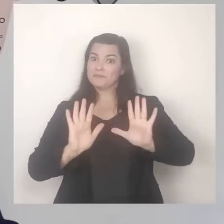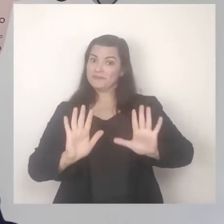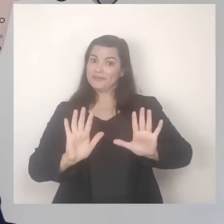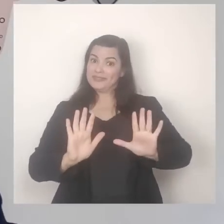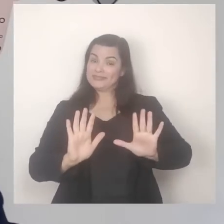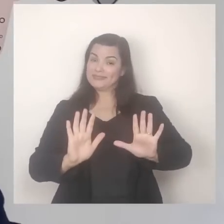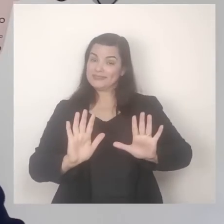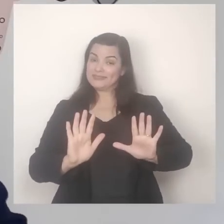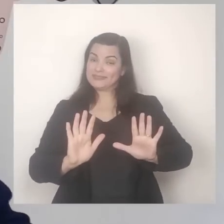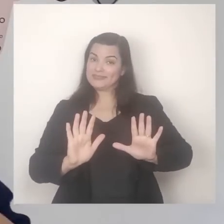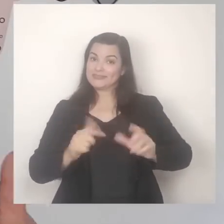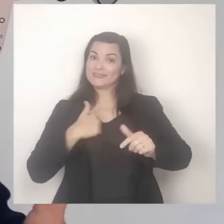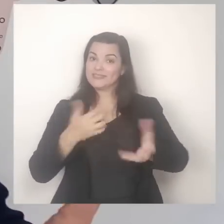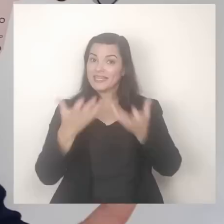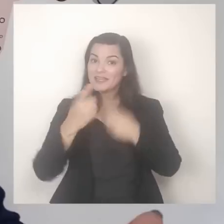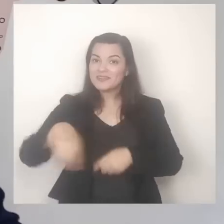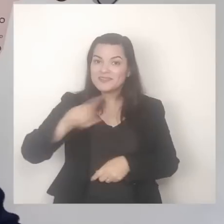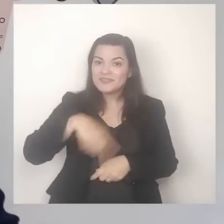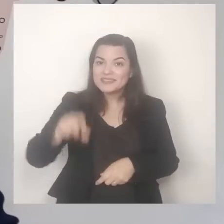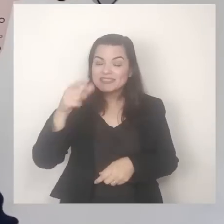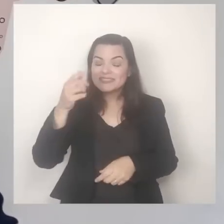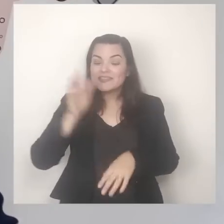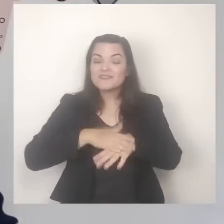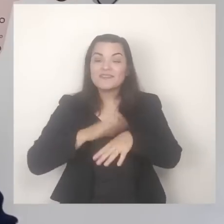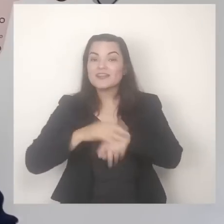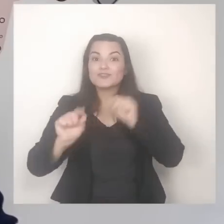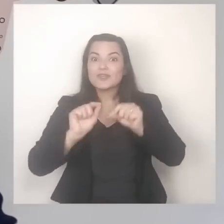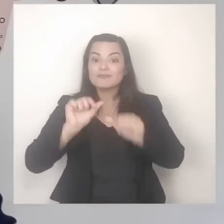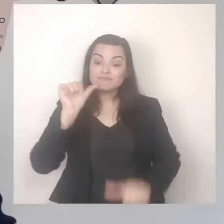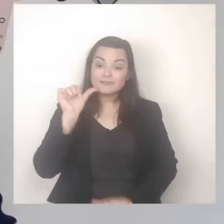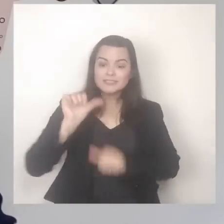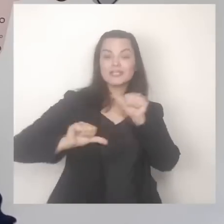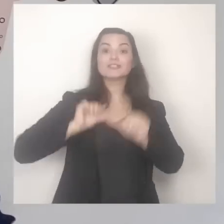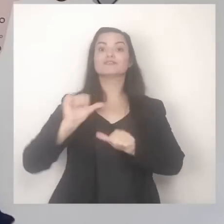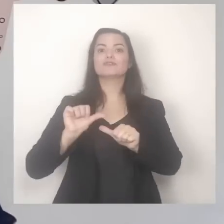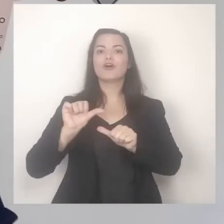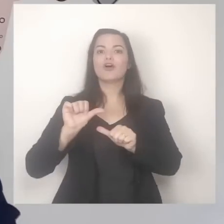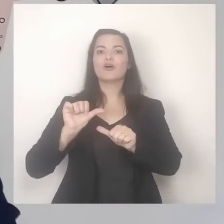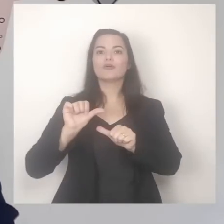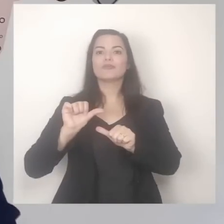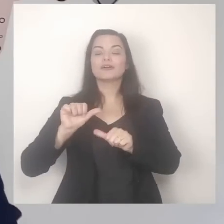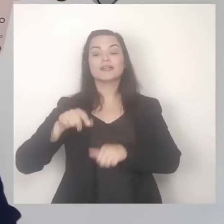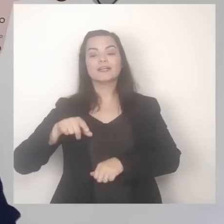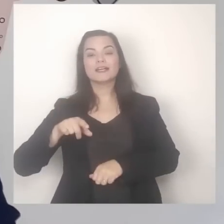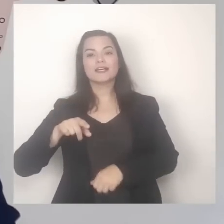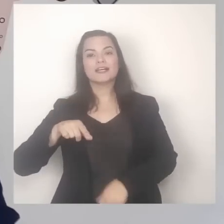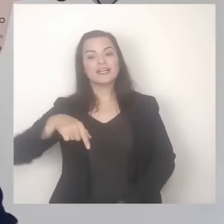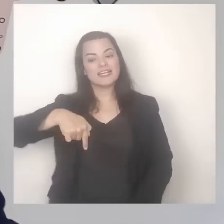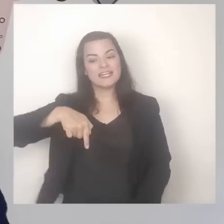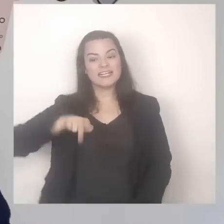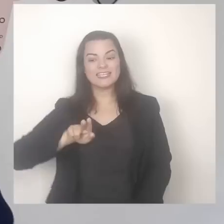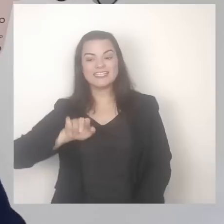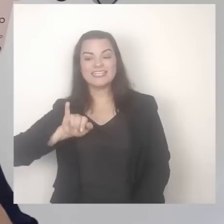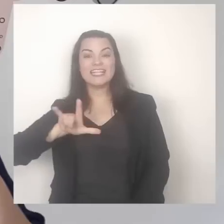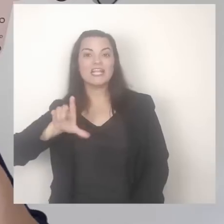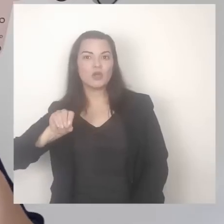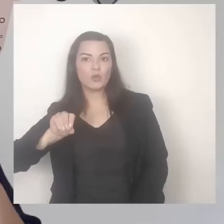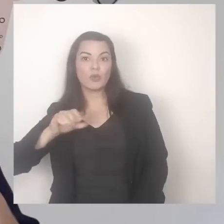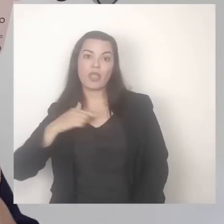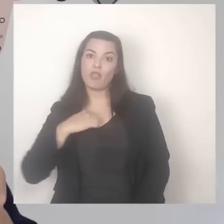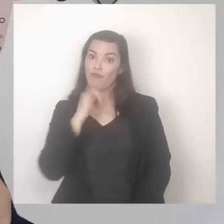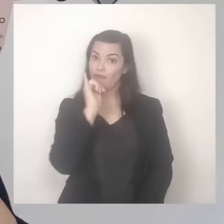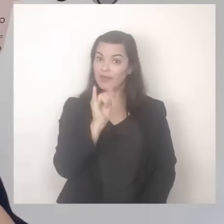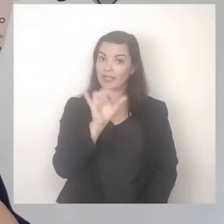Mas eu quero que vocês transformem isso tudo em quilos. A Pro está falando